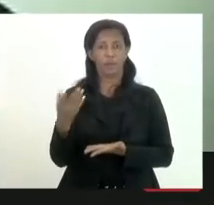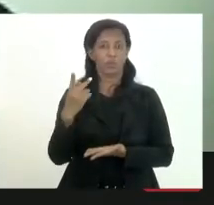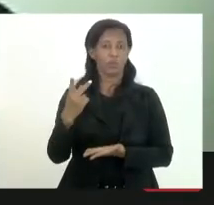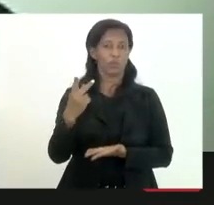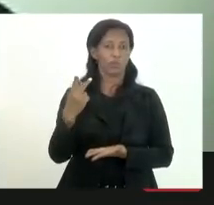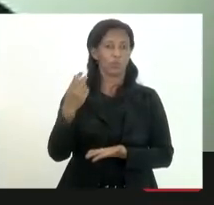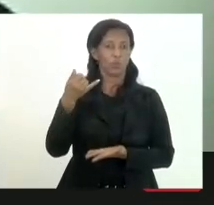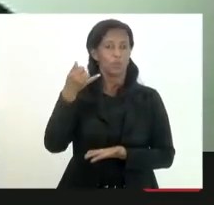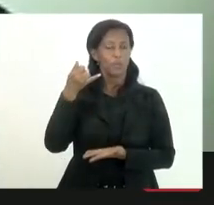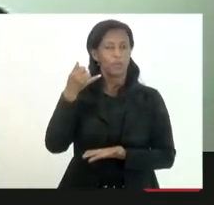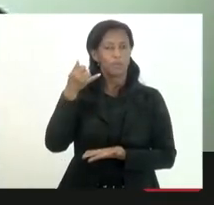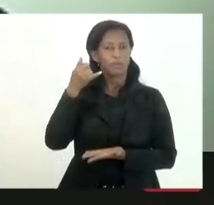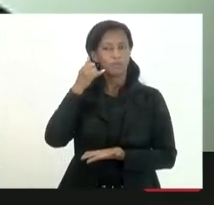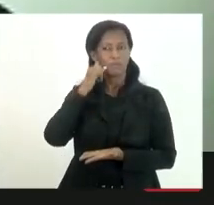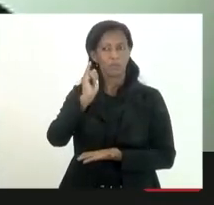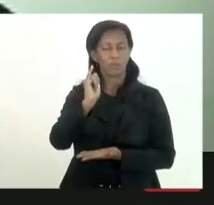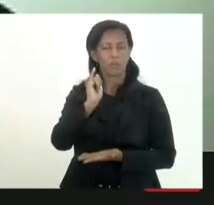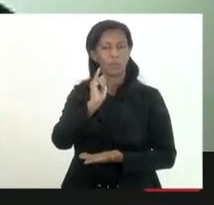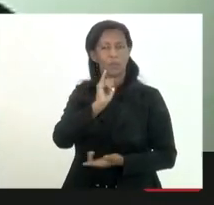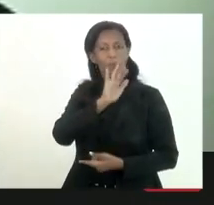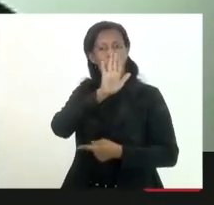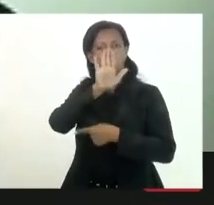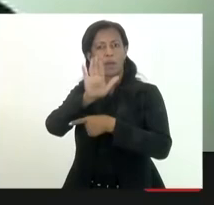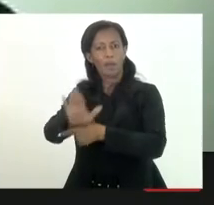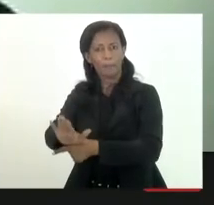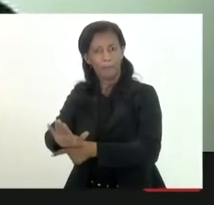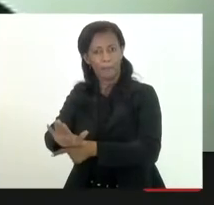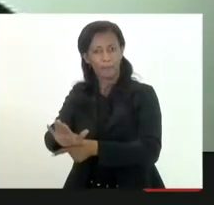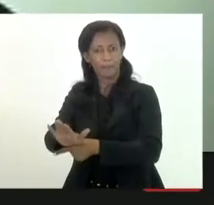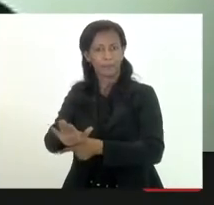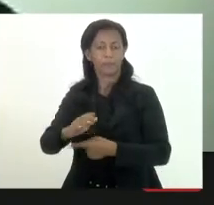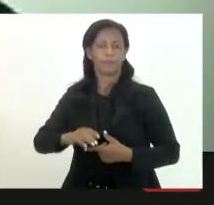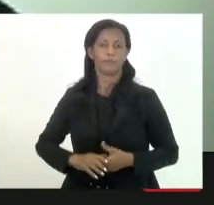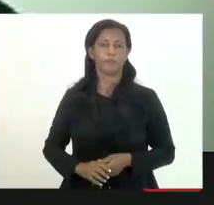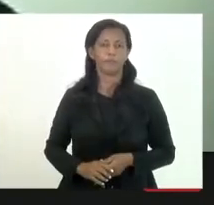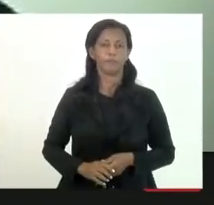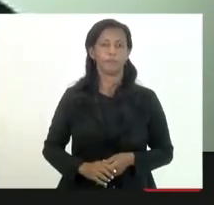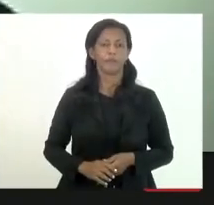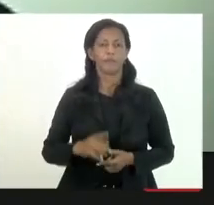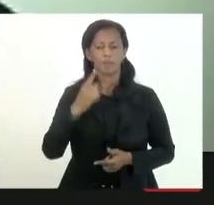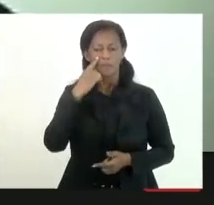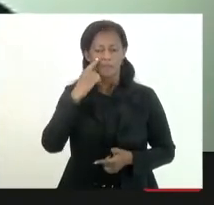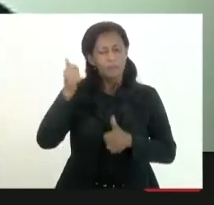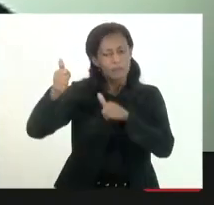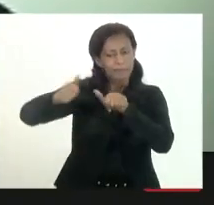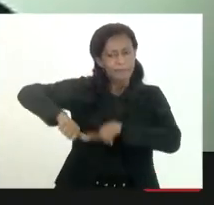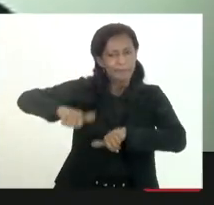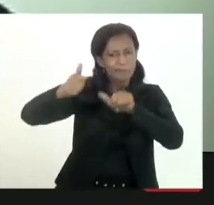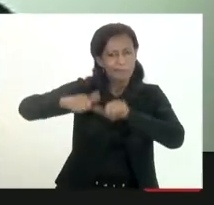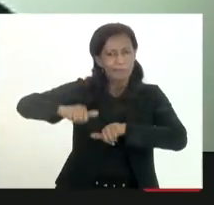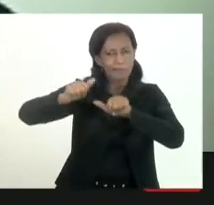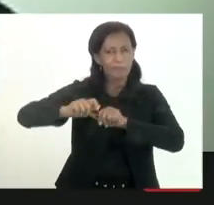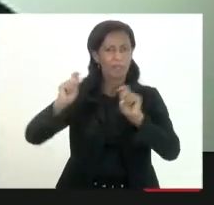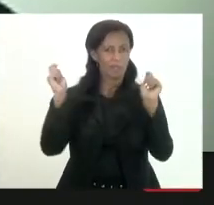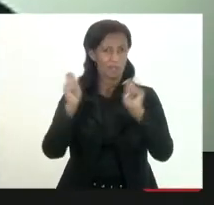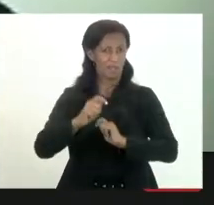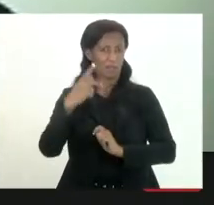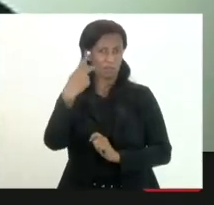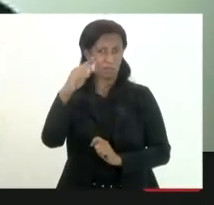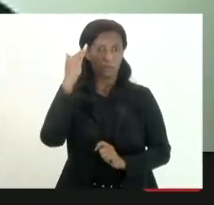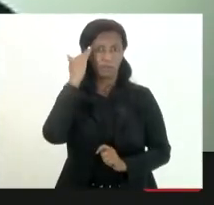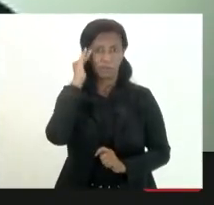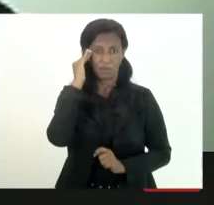prevenção e da reparação, que é fruto aqui das perguntas, se verificasse se é possível, no seu